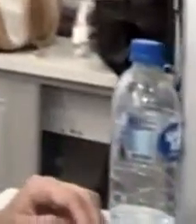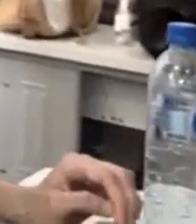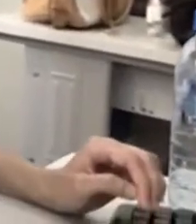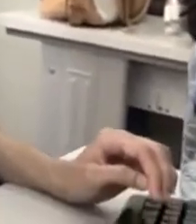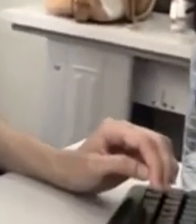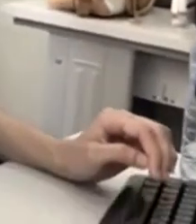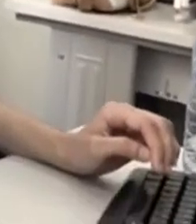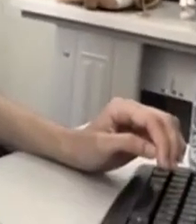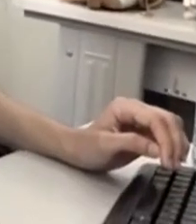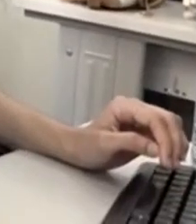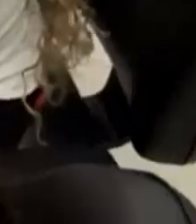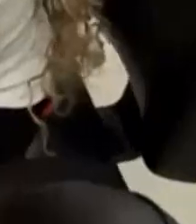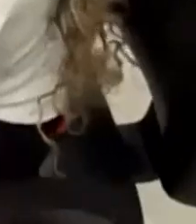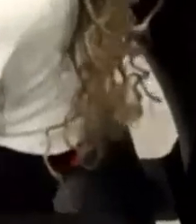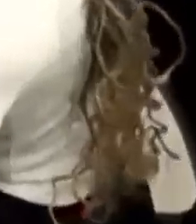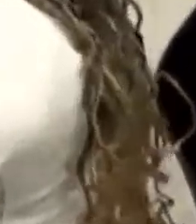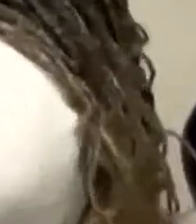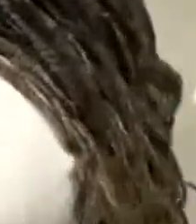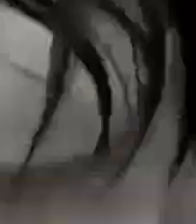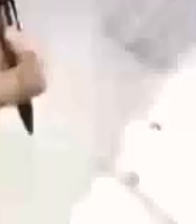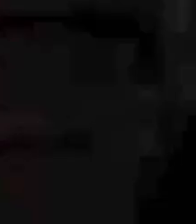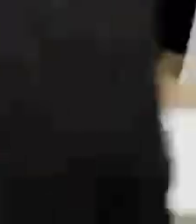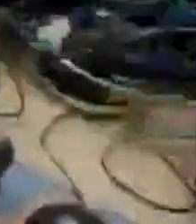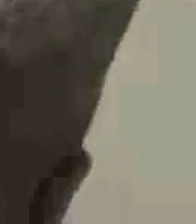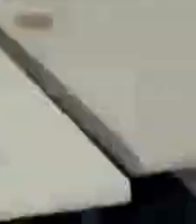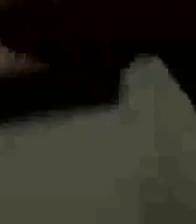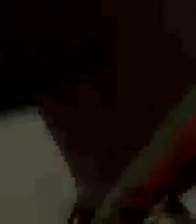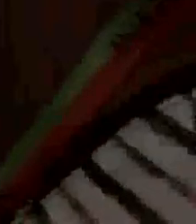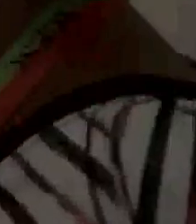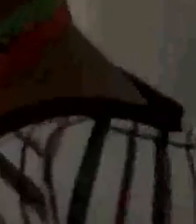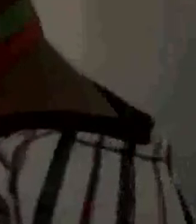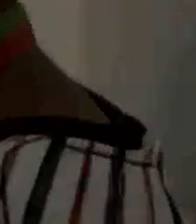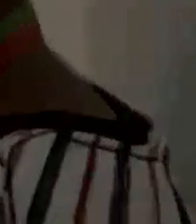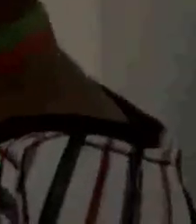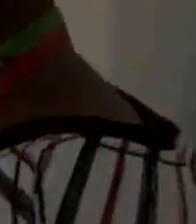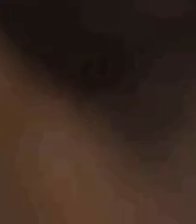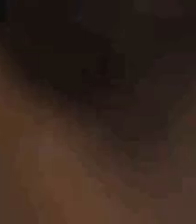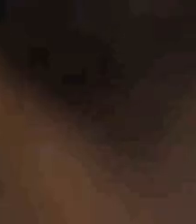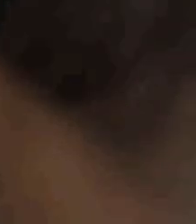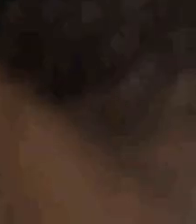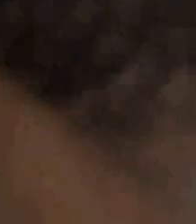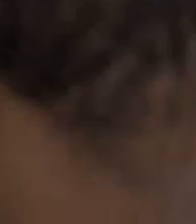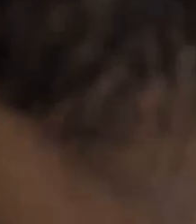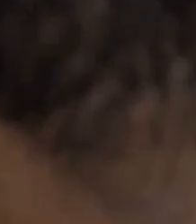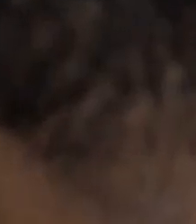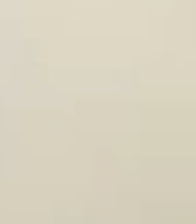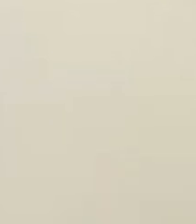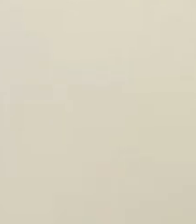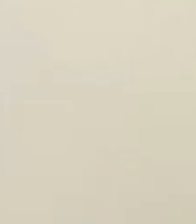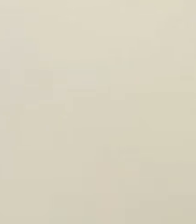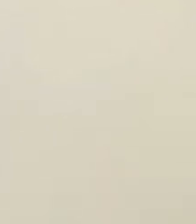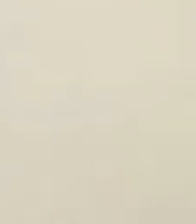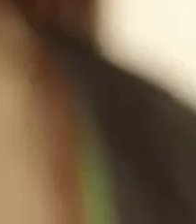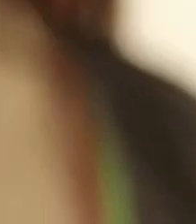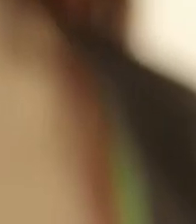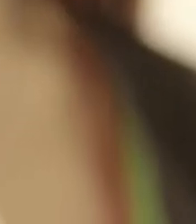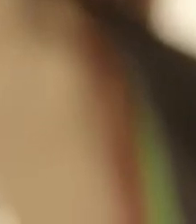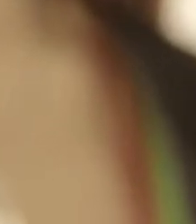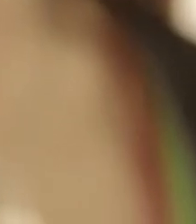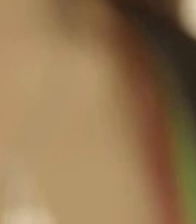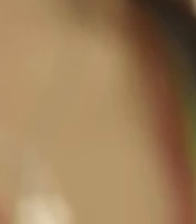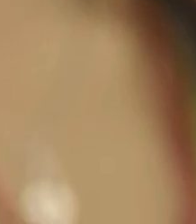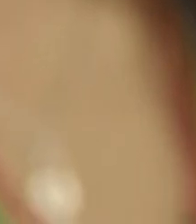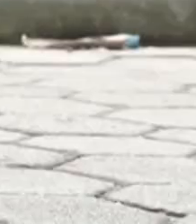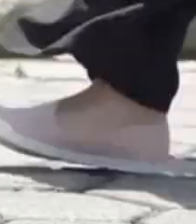de vulnerabilidade. Por 2 anos, eles aprendem, conhecem uma nova realidade e recebem um salário, vale alimentação